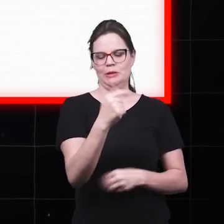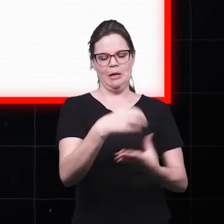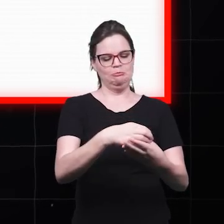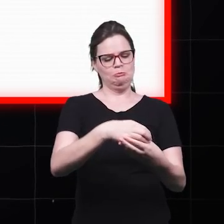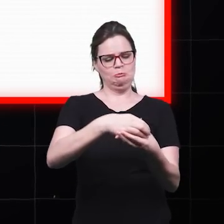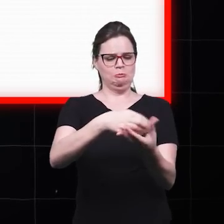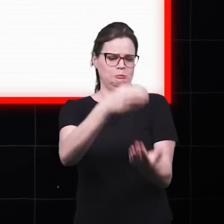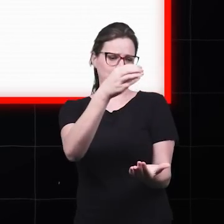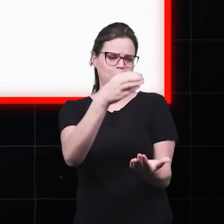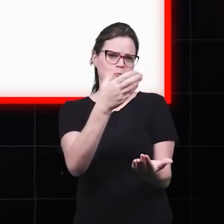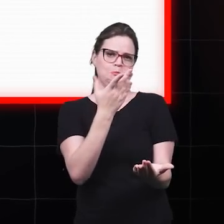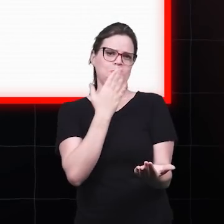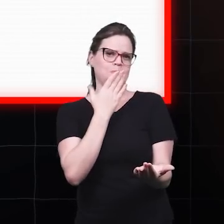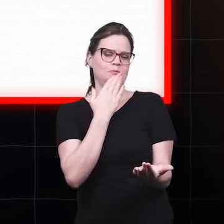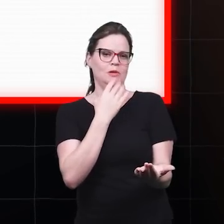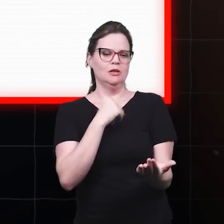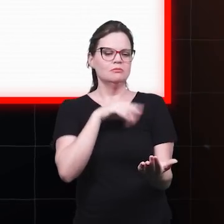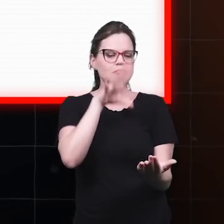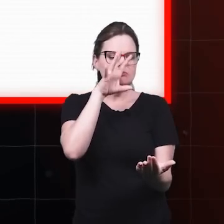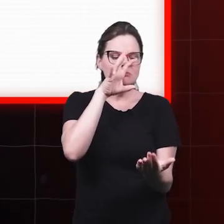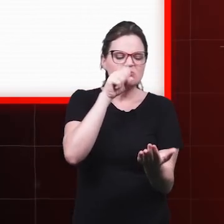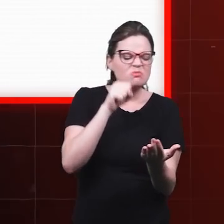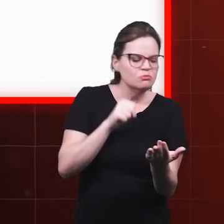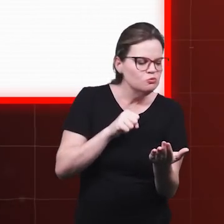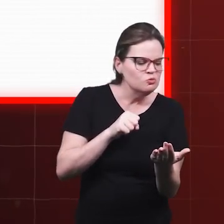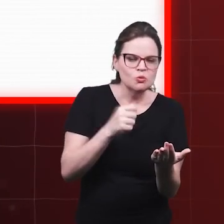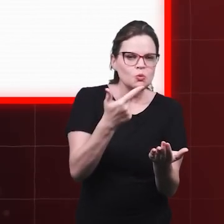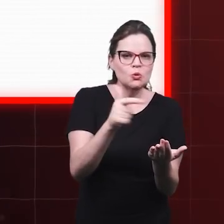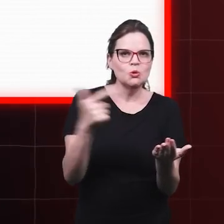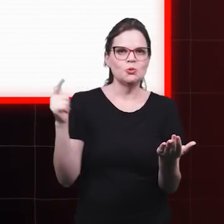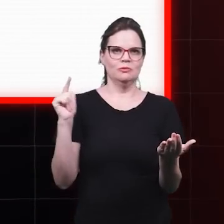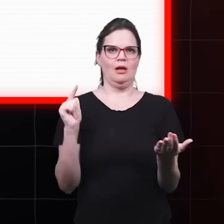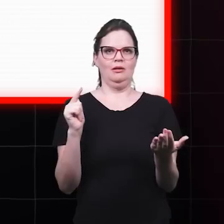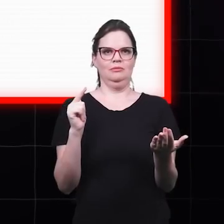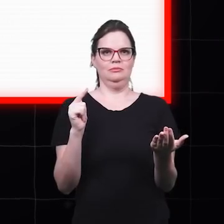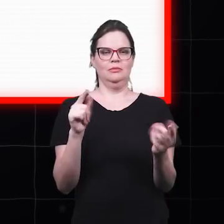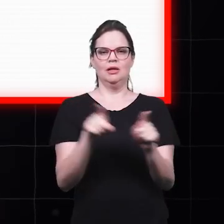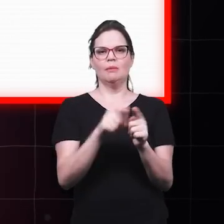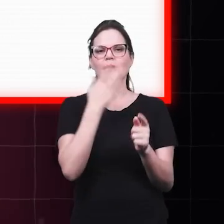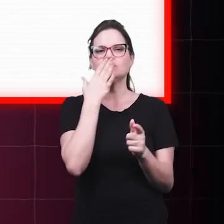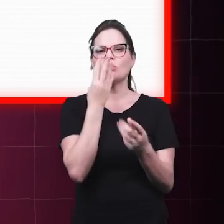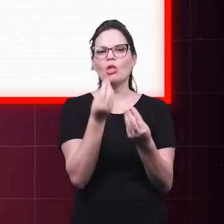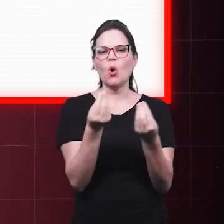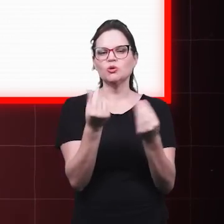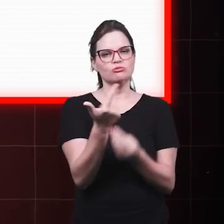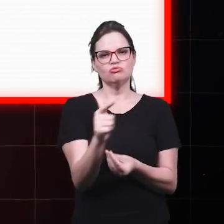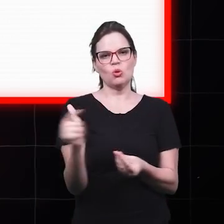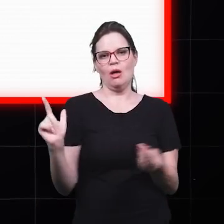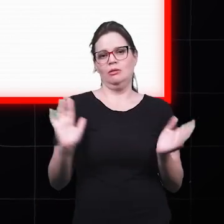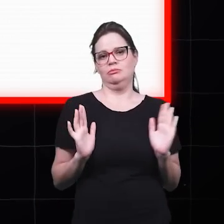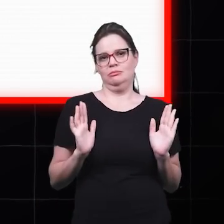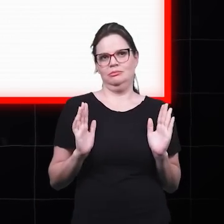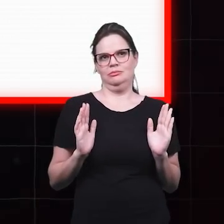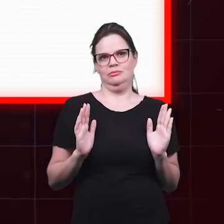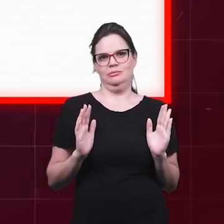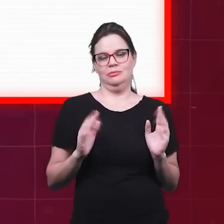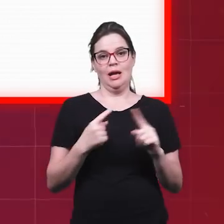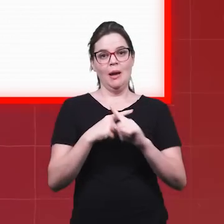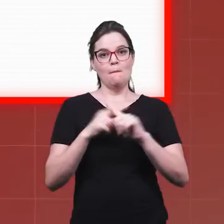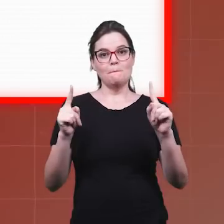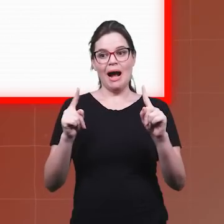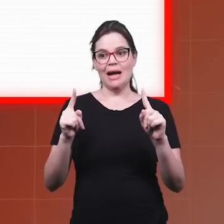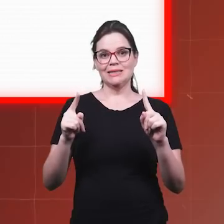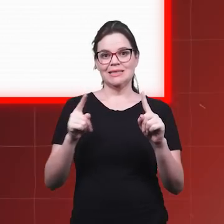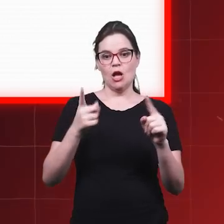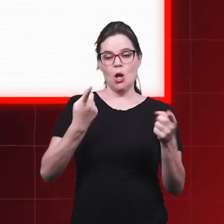Ela é inodora, ela também não tem cheiro. E ela é insípida, né? Então, o vinho ele vai mudar tudo